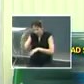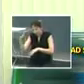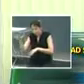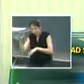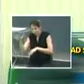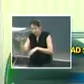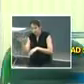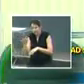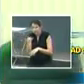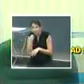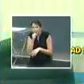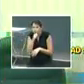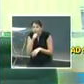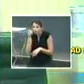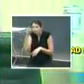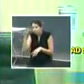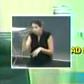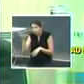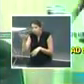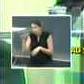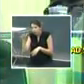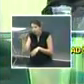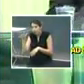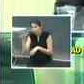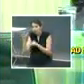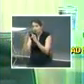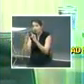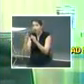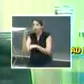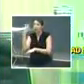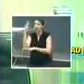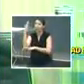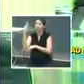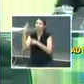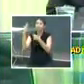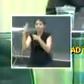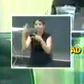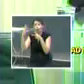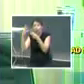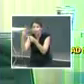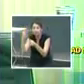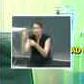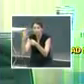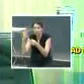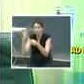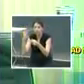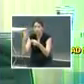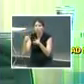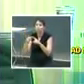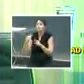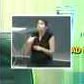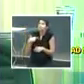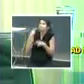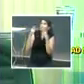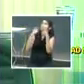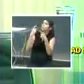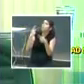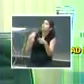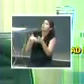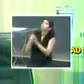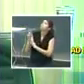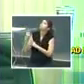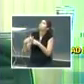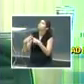Senhor, por que que eu estou passando por isso? Por que que o Senhor me parou aqui, me tirou daqui, me levou para lá e fez isso comigo? Ele está só podando,